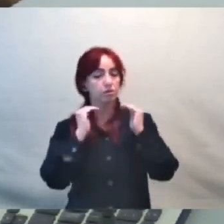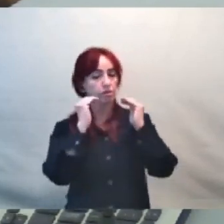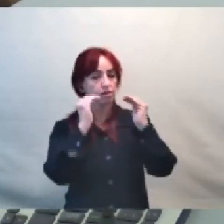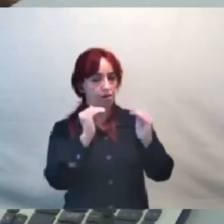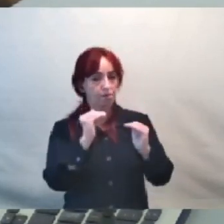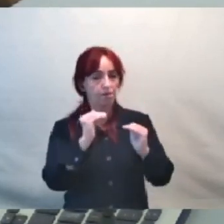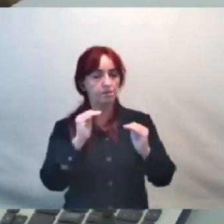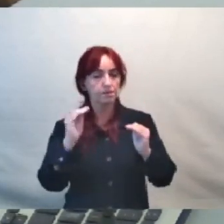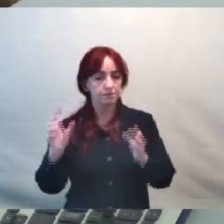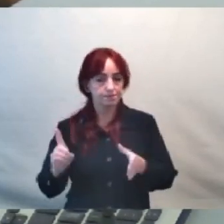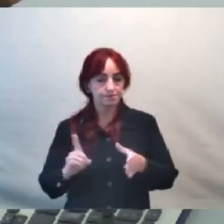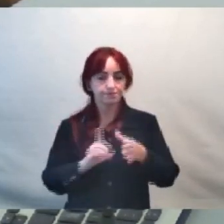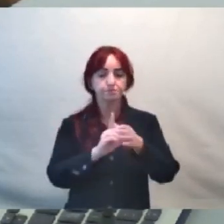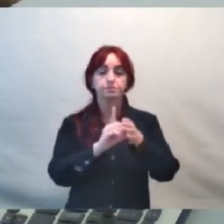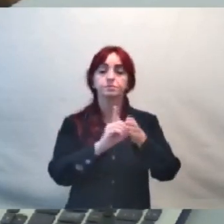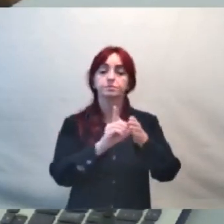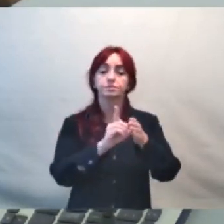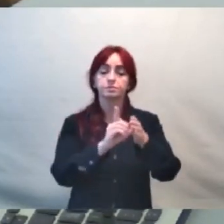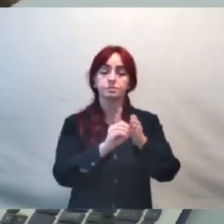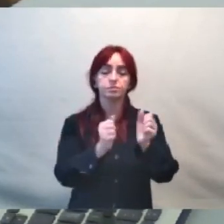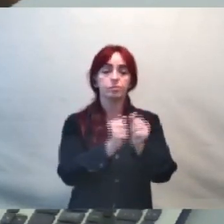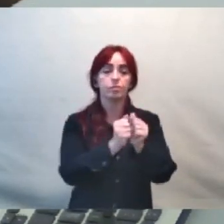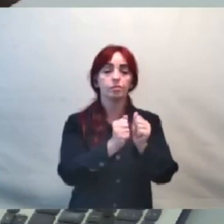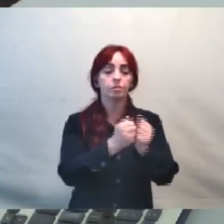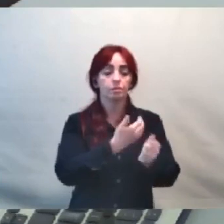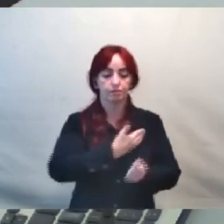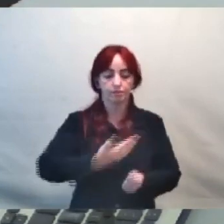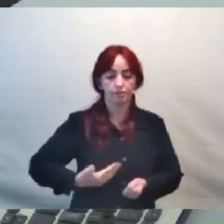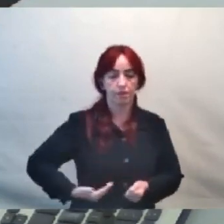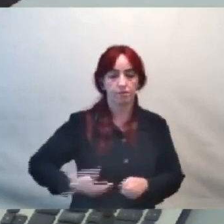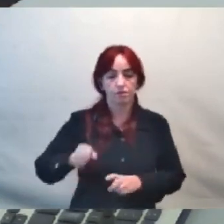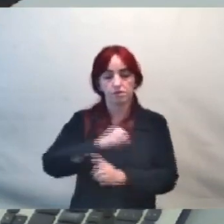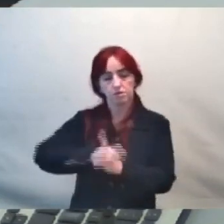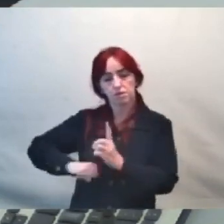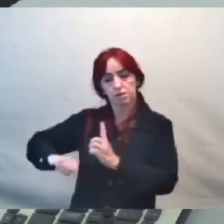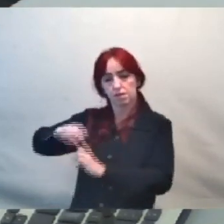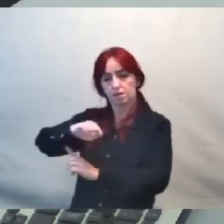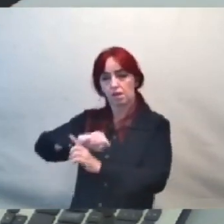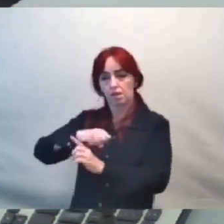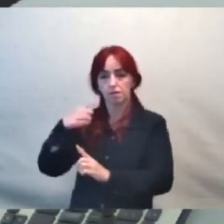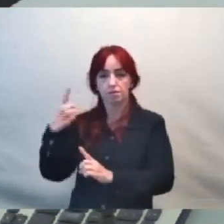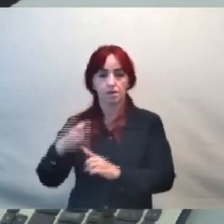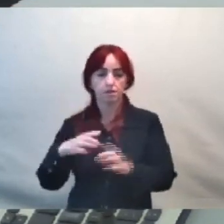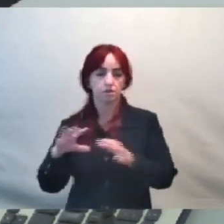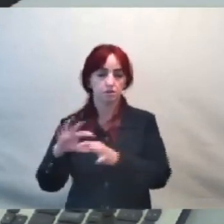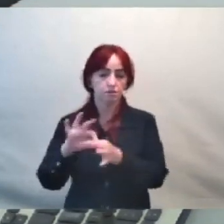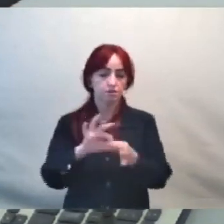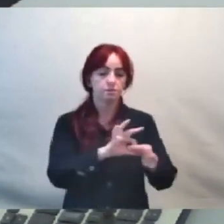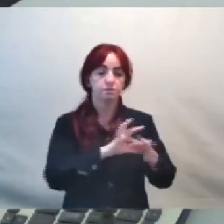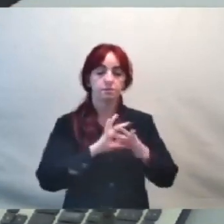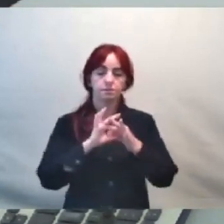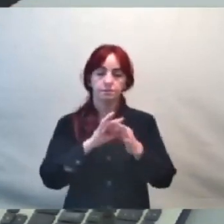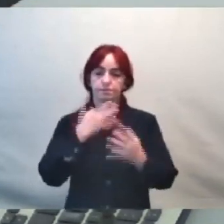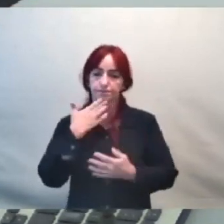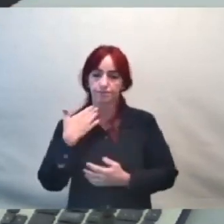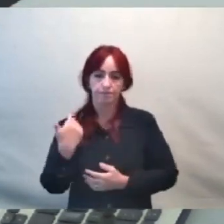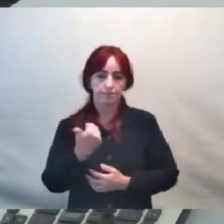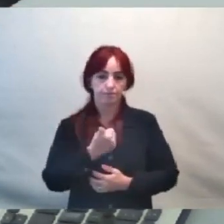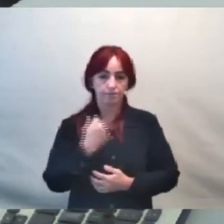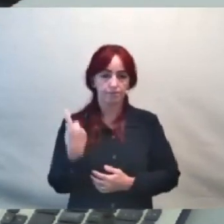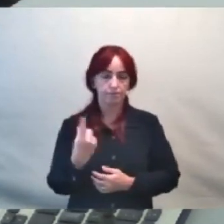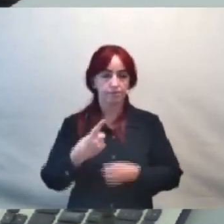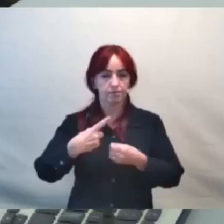integração entre governo e sociedade civil, para que a gente caminhe muito melhor na nossa